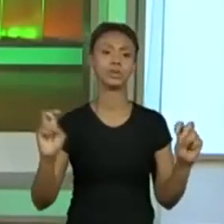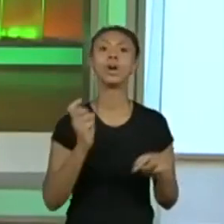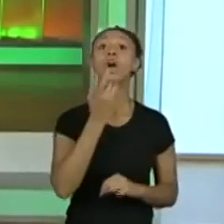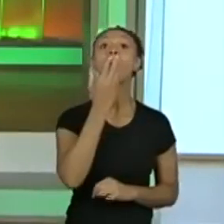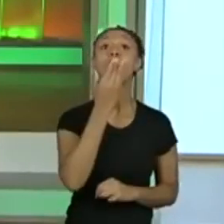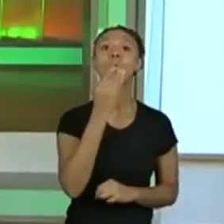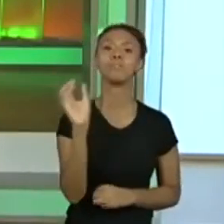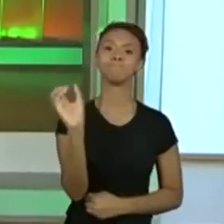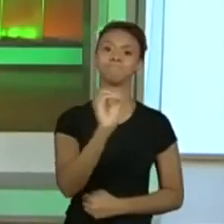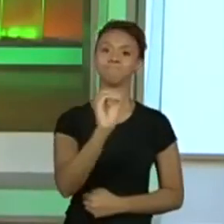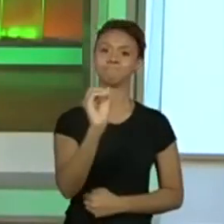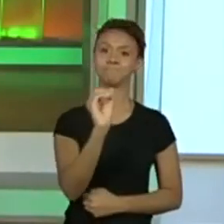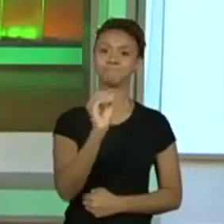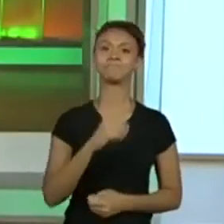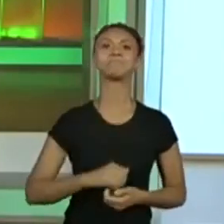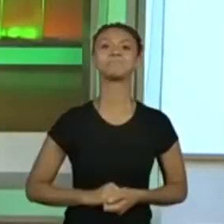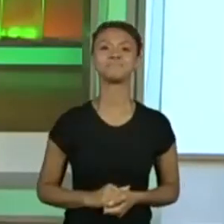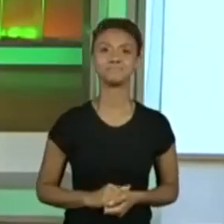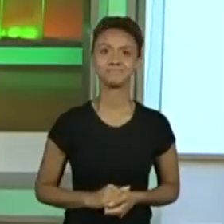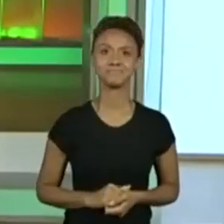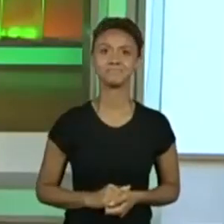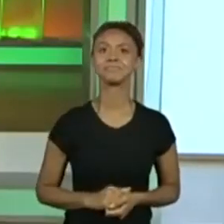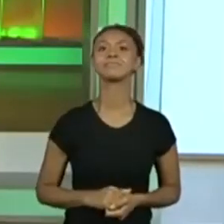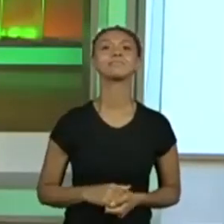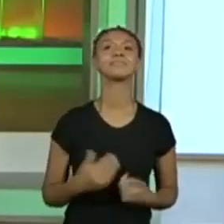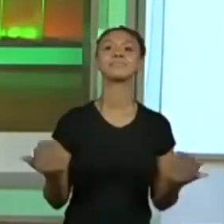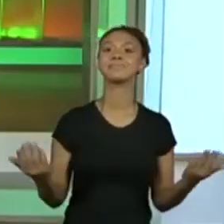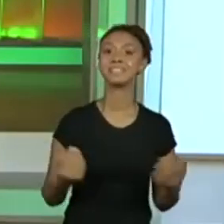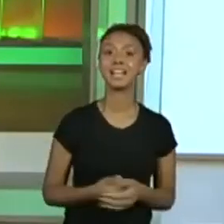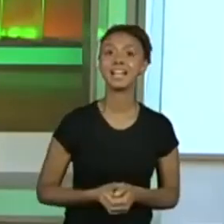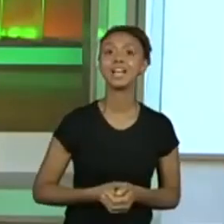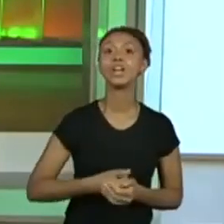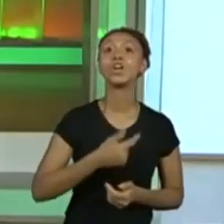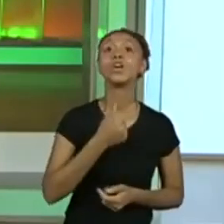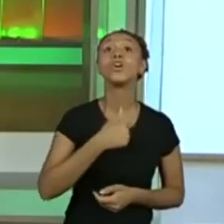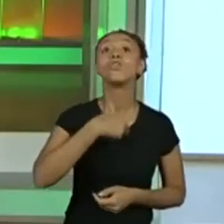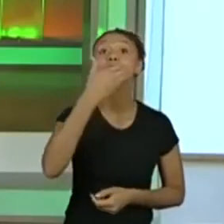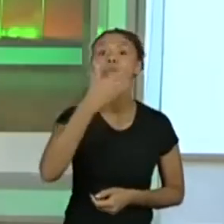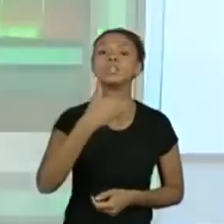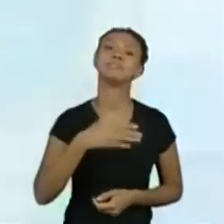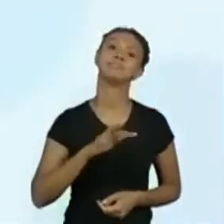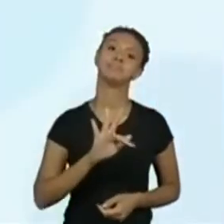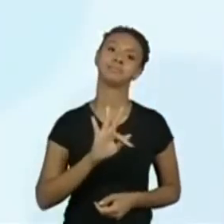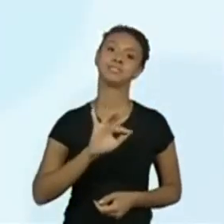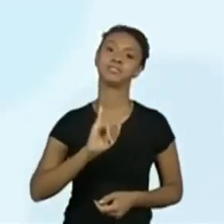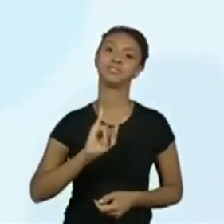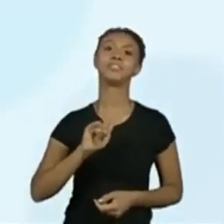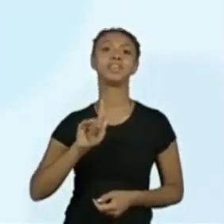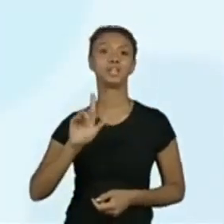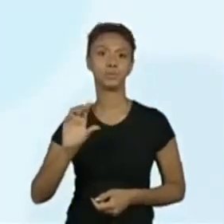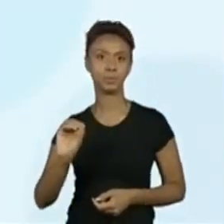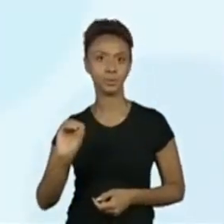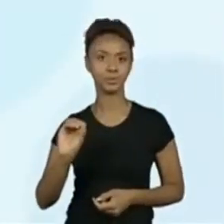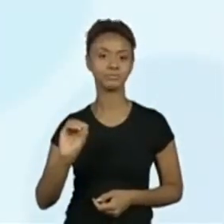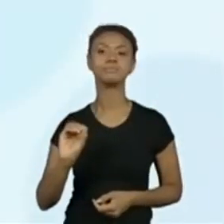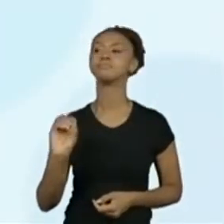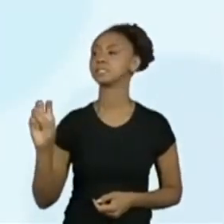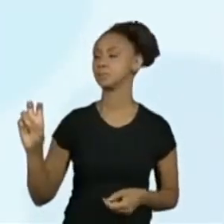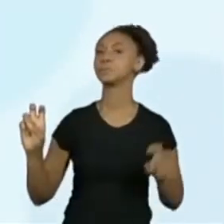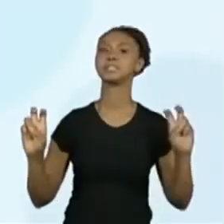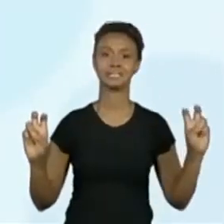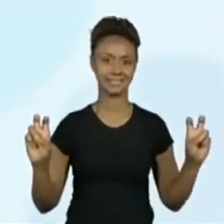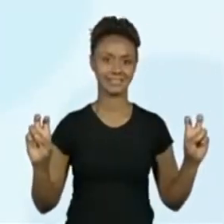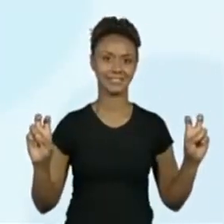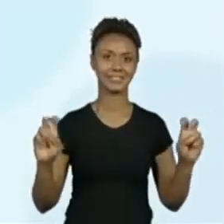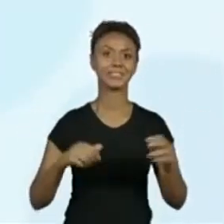0. Ai, que chique. Fúcsia. Ai. Fruta. Figo. Figo. Figo, figo, 5 pontos. 5 pontos. O que,